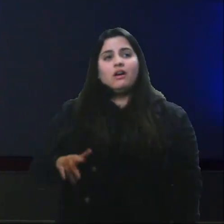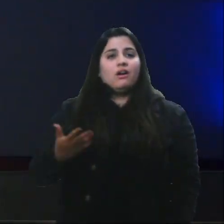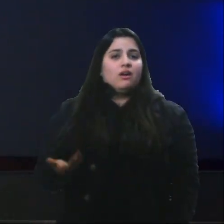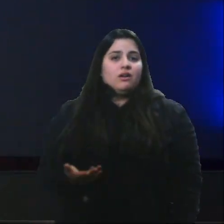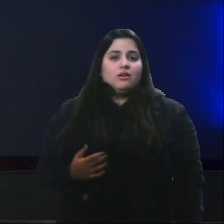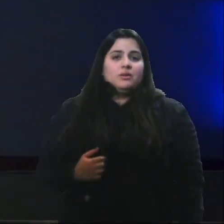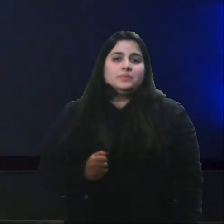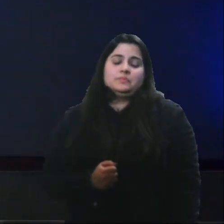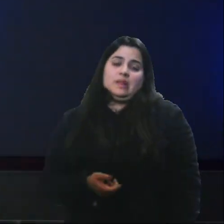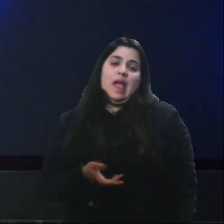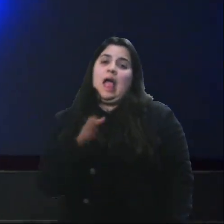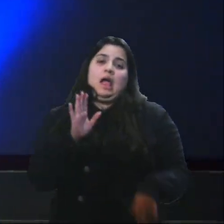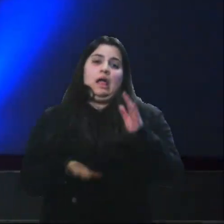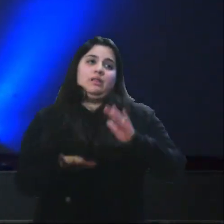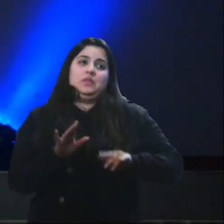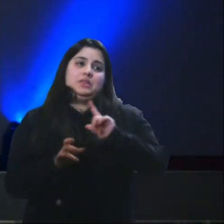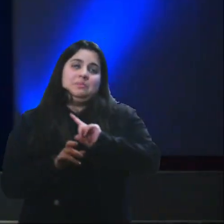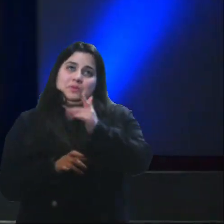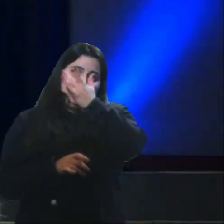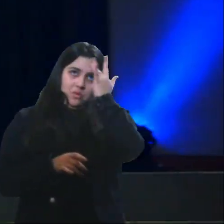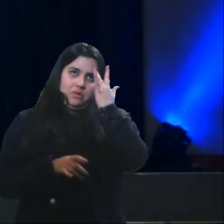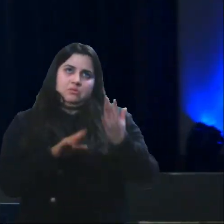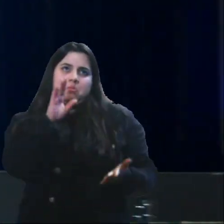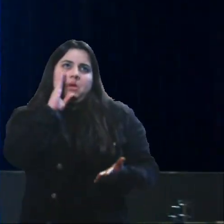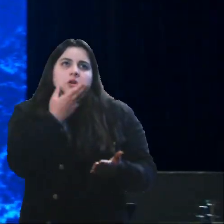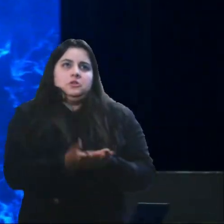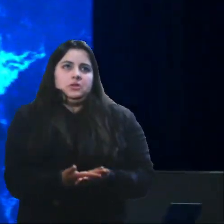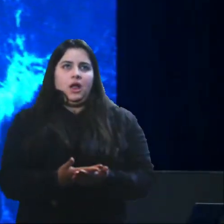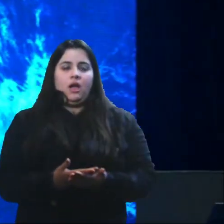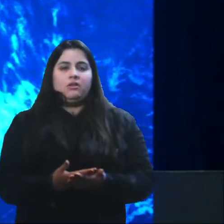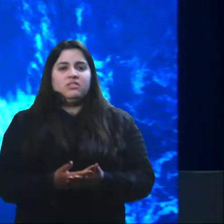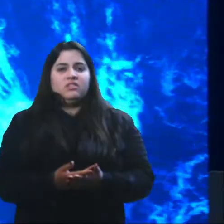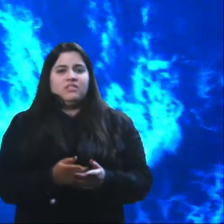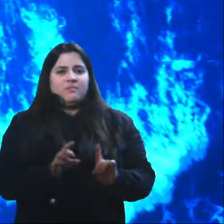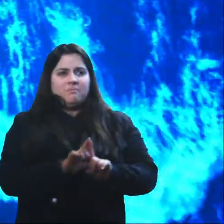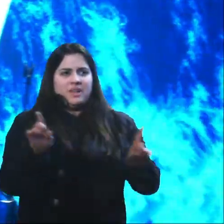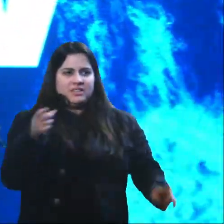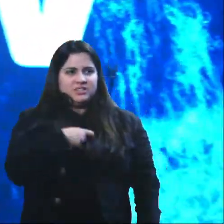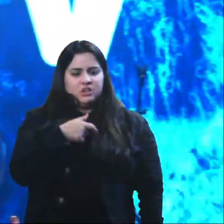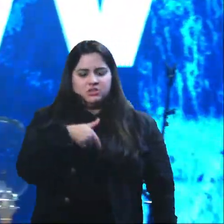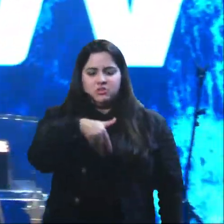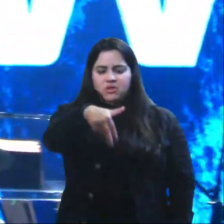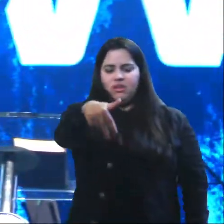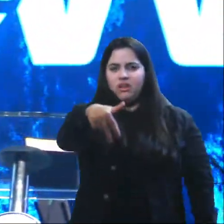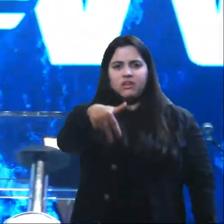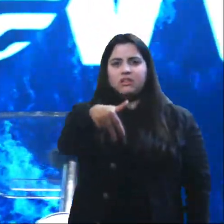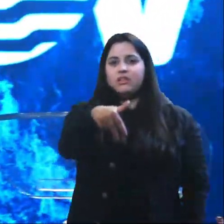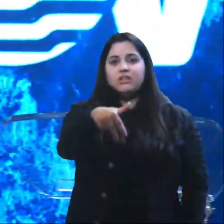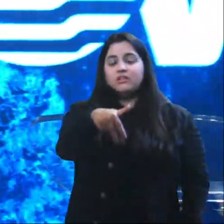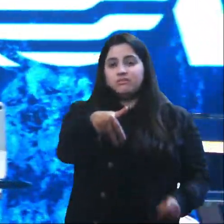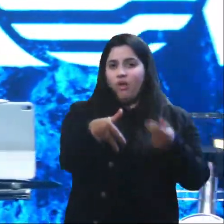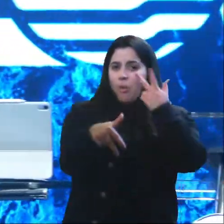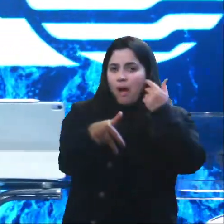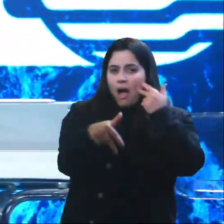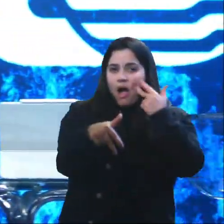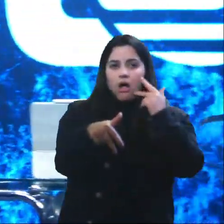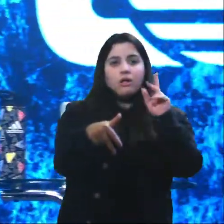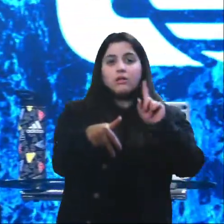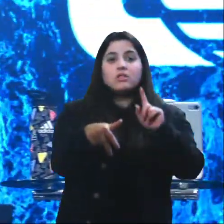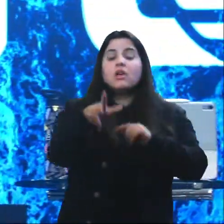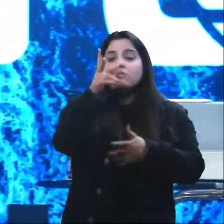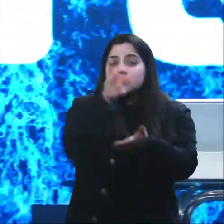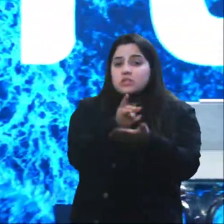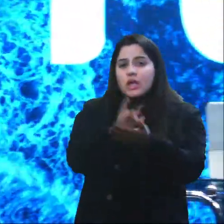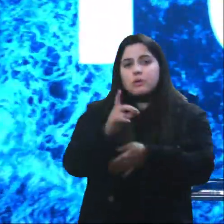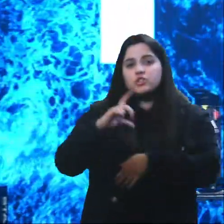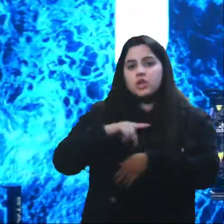Podia ter pessoas que não acreditassem nele, mas despercebido, Jesus nunca passava. Sempre tinha uma multidão atrás,